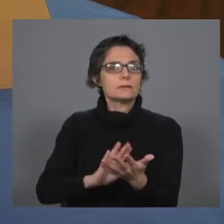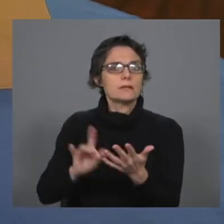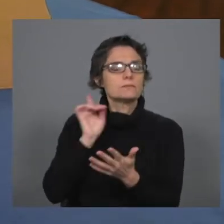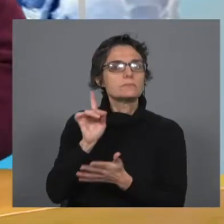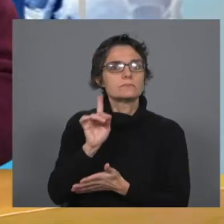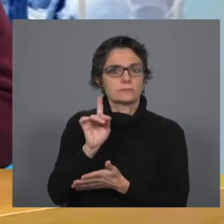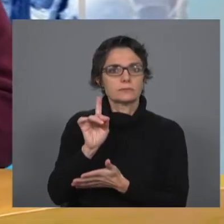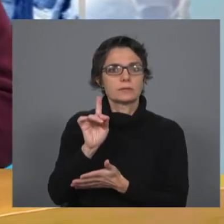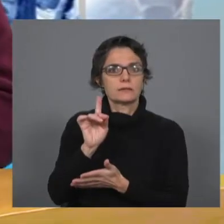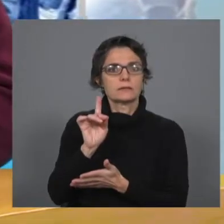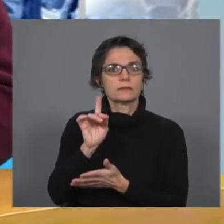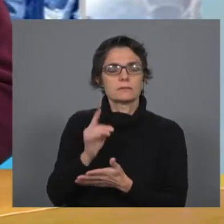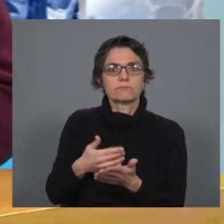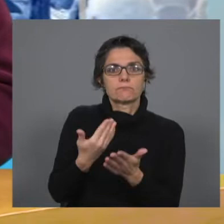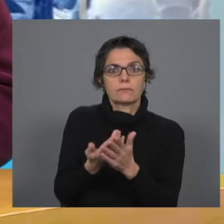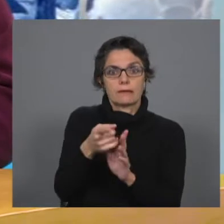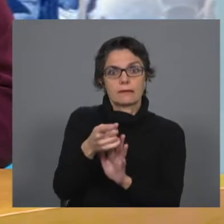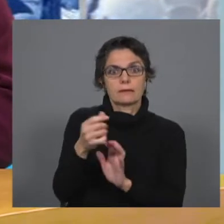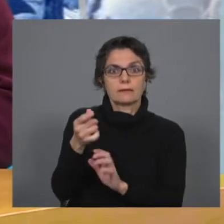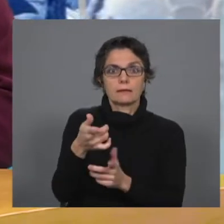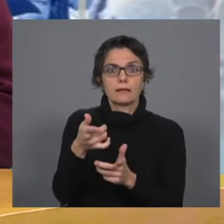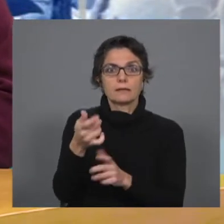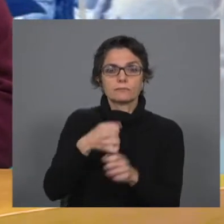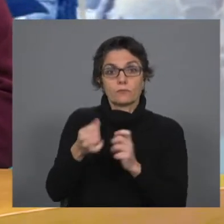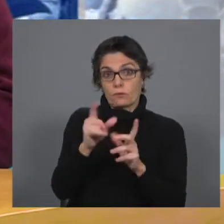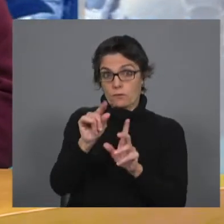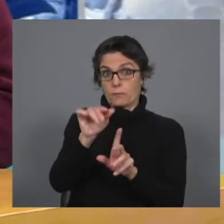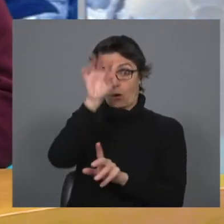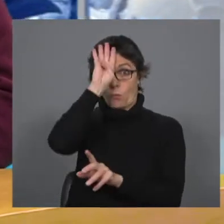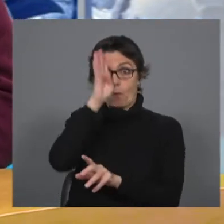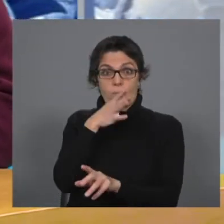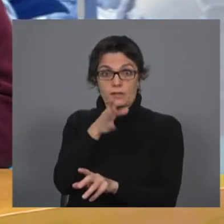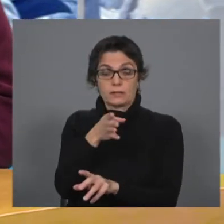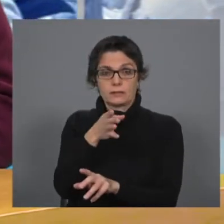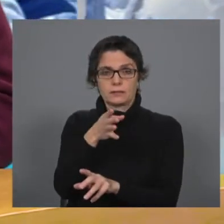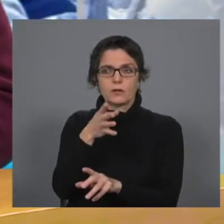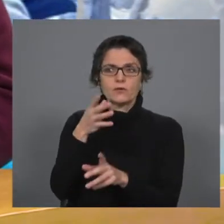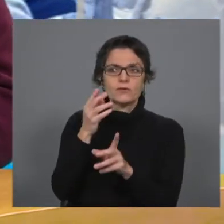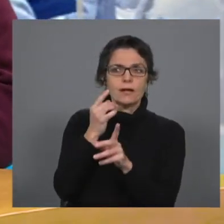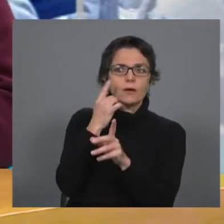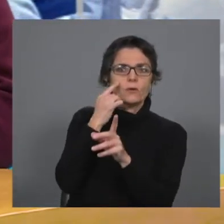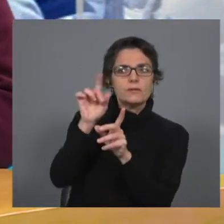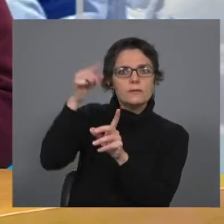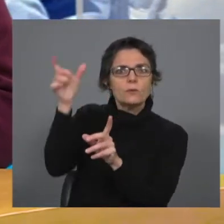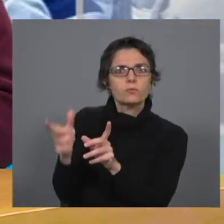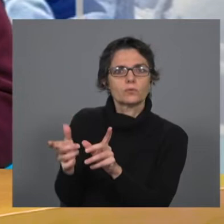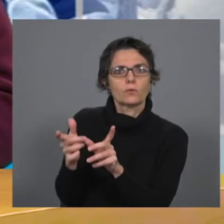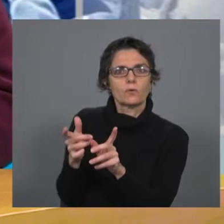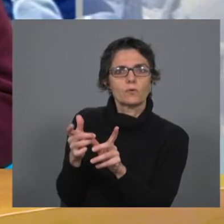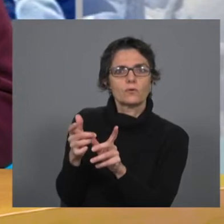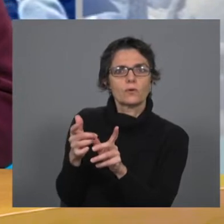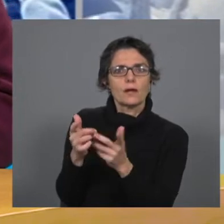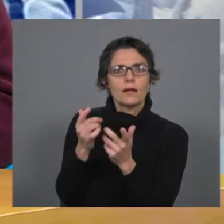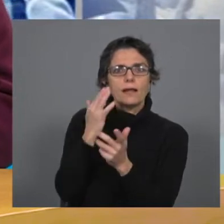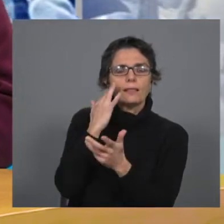este movimento essencial, e que o Papa tem falado muito, deste de ir ao encontro do outro, de sair da nossa zona de conforto,